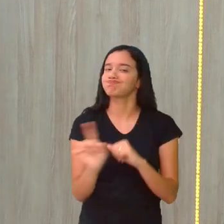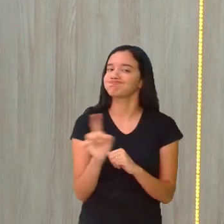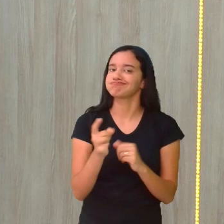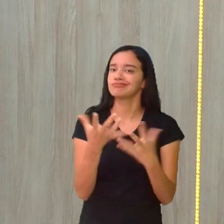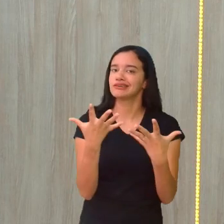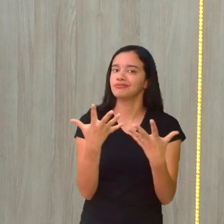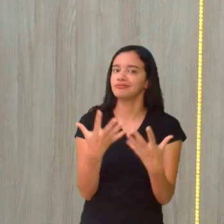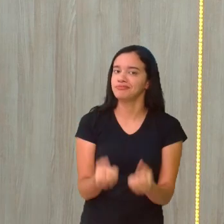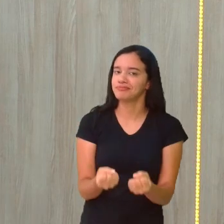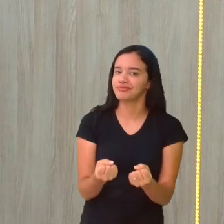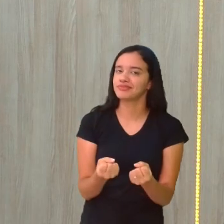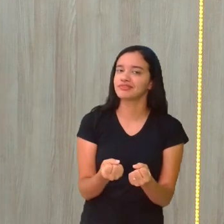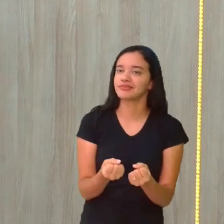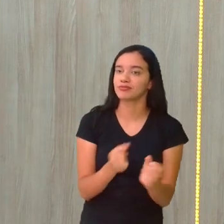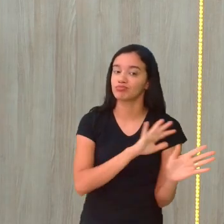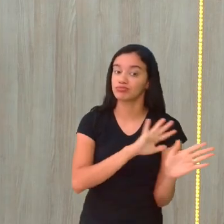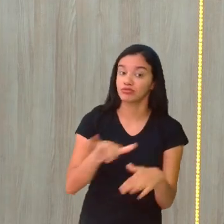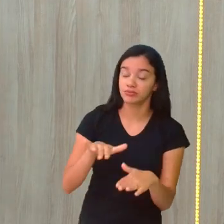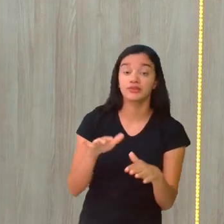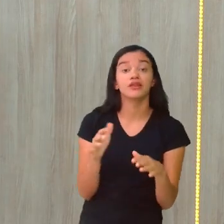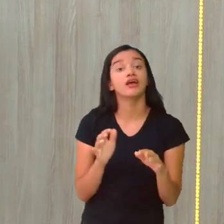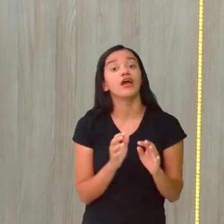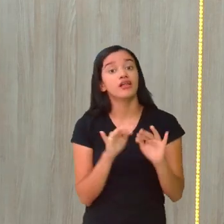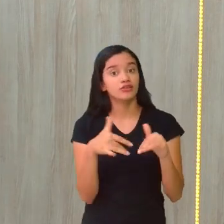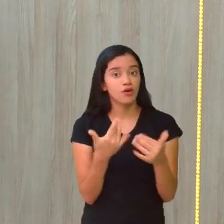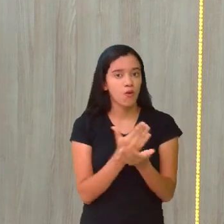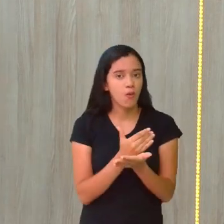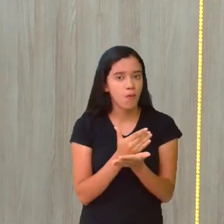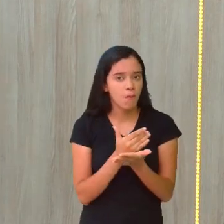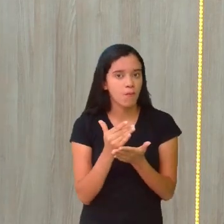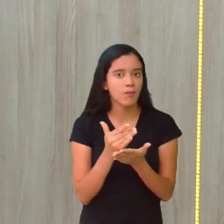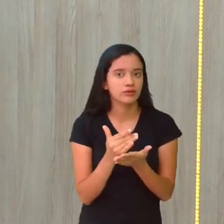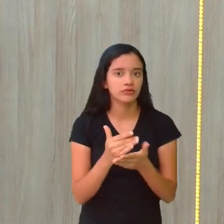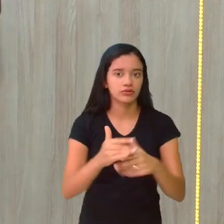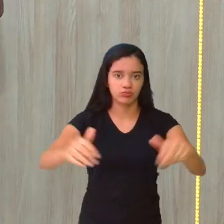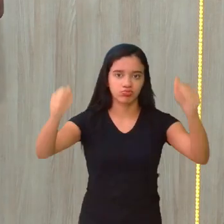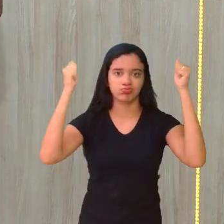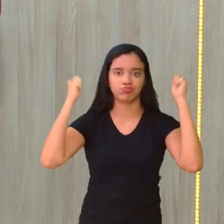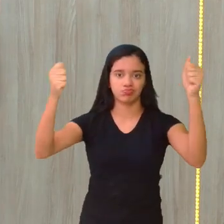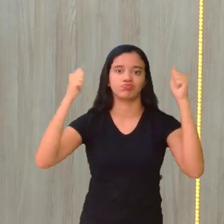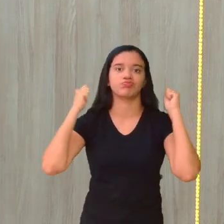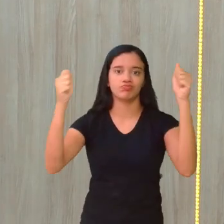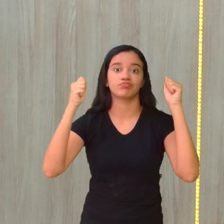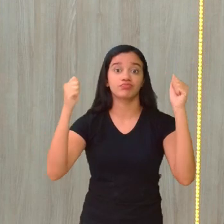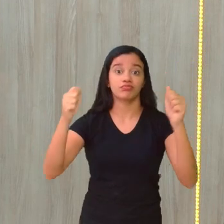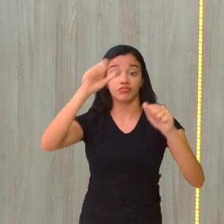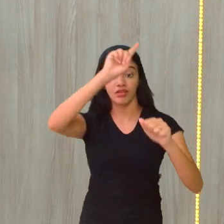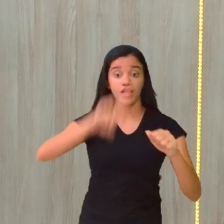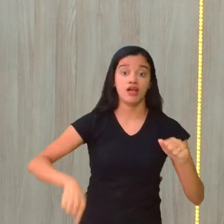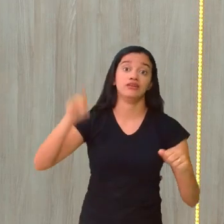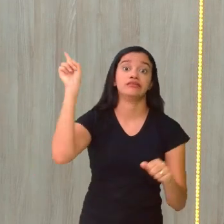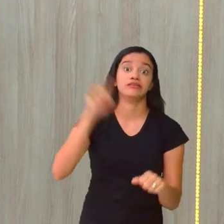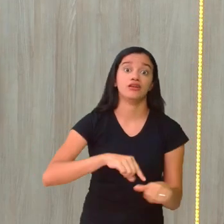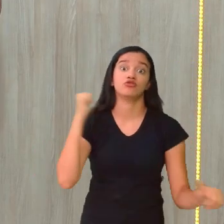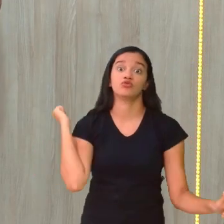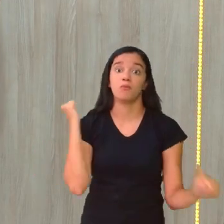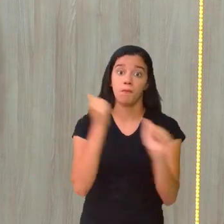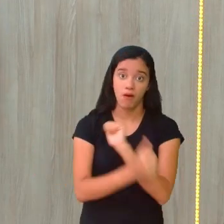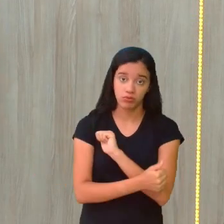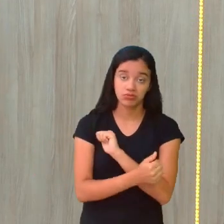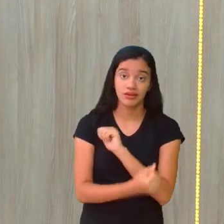vamos, né? Deixar mais pra lá. E aí, começaram a fazer uma campanha para banir esse esporte.